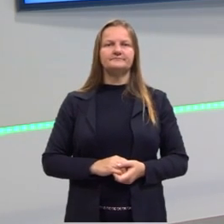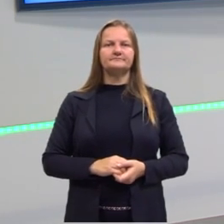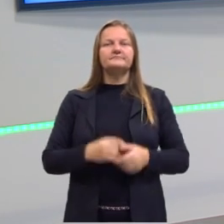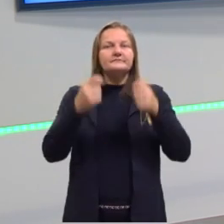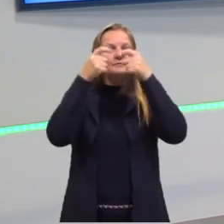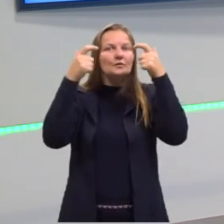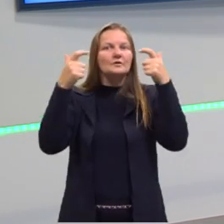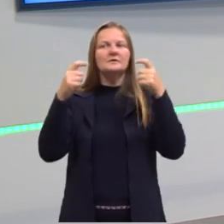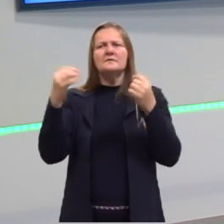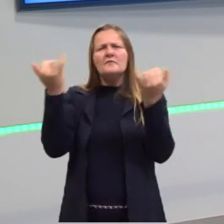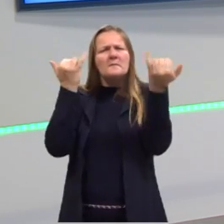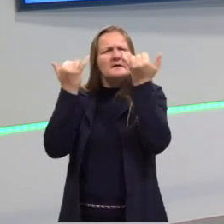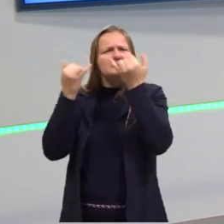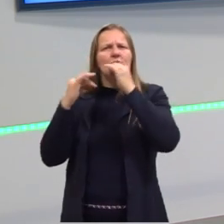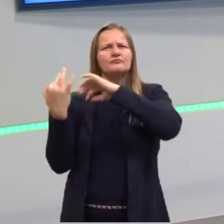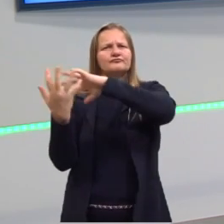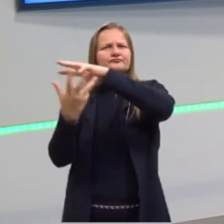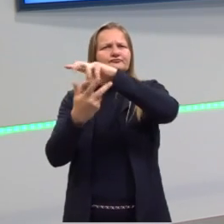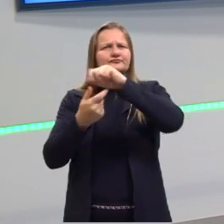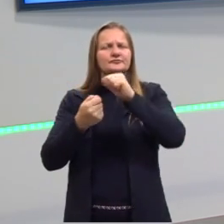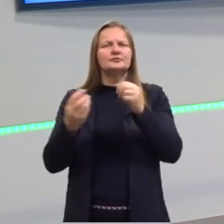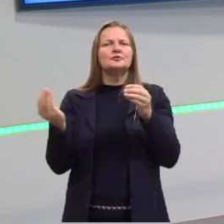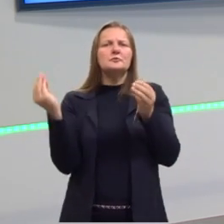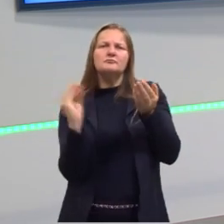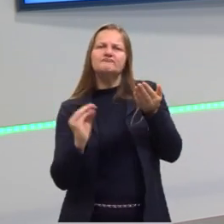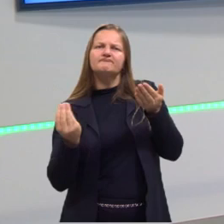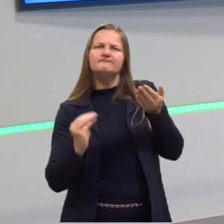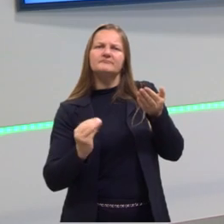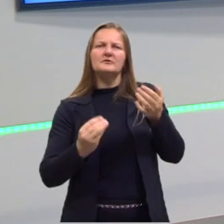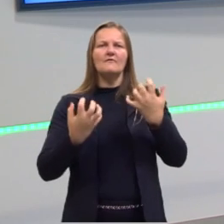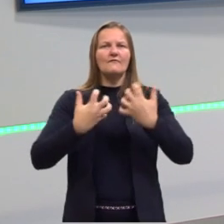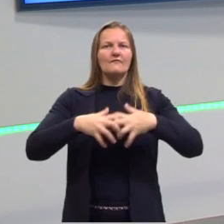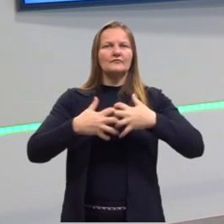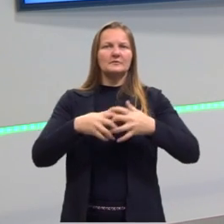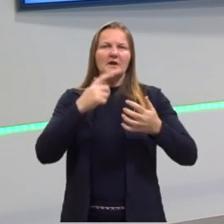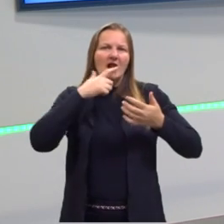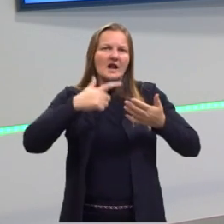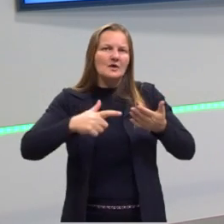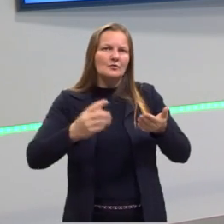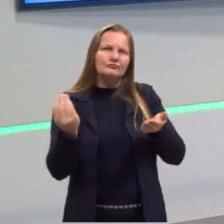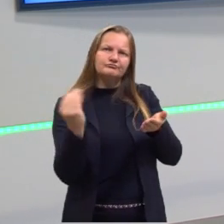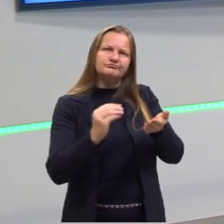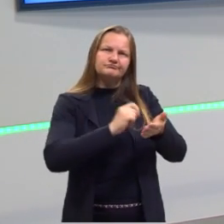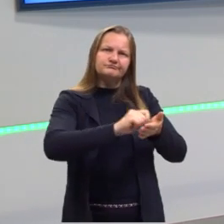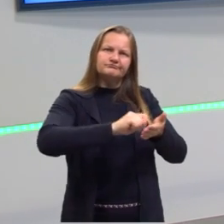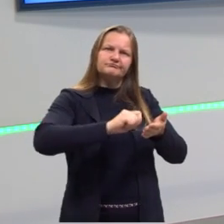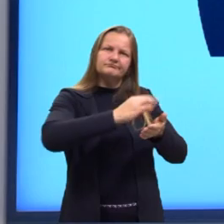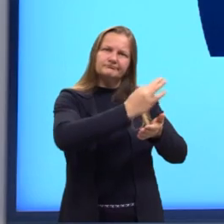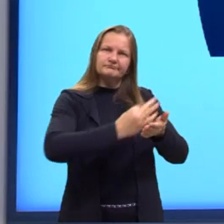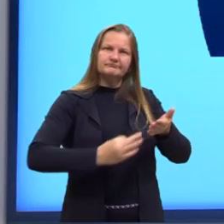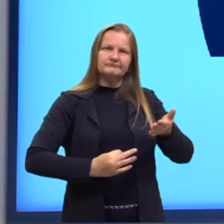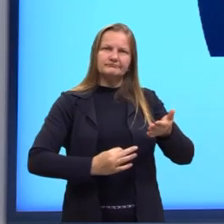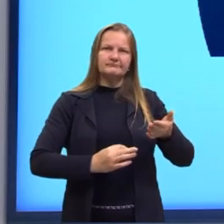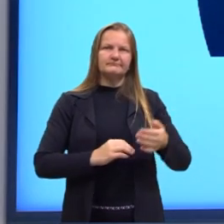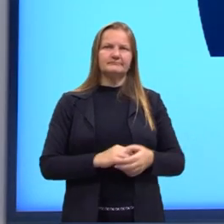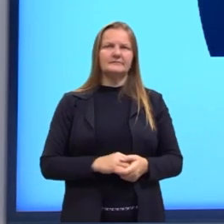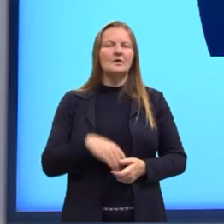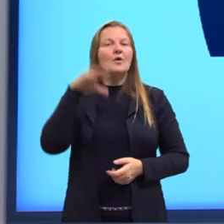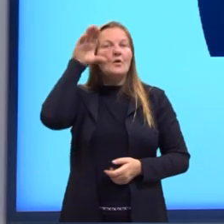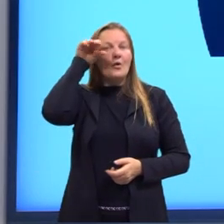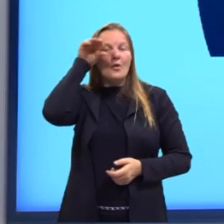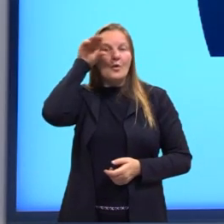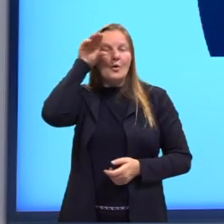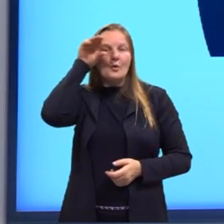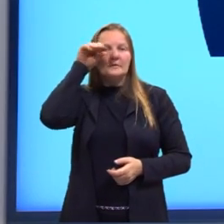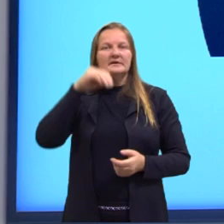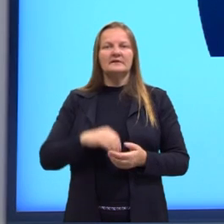conhecimento de mundo e conhecimento de funcionamento da língua e observe vamos